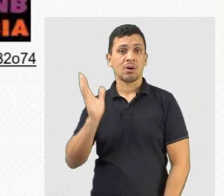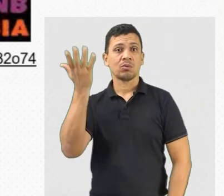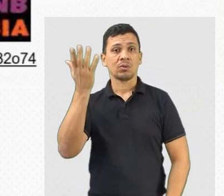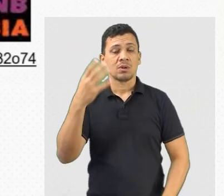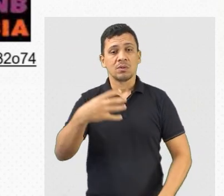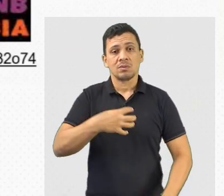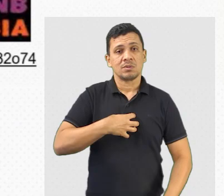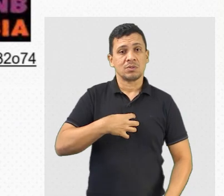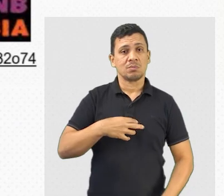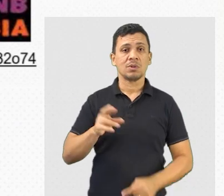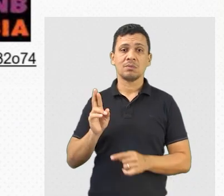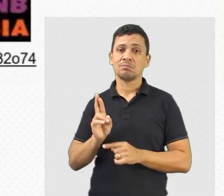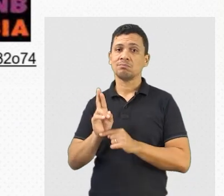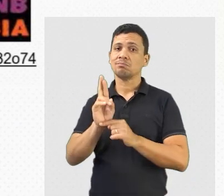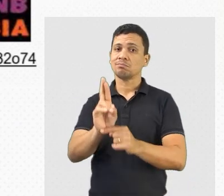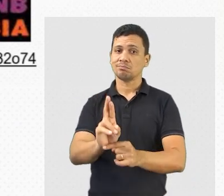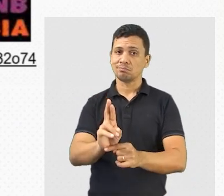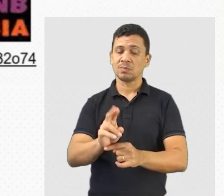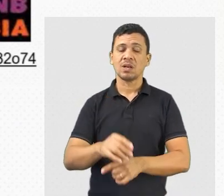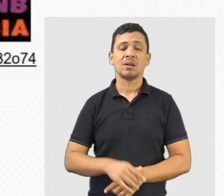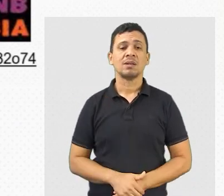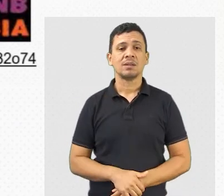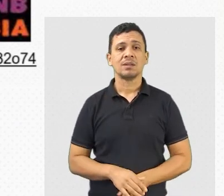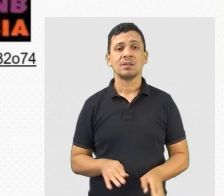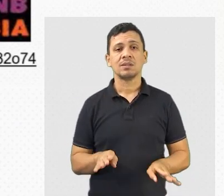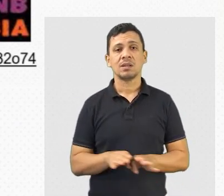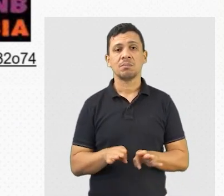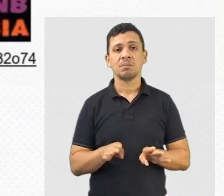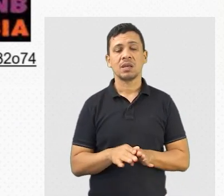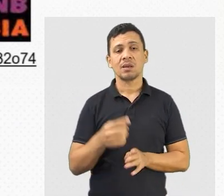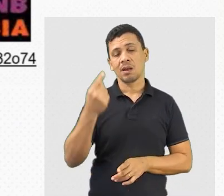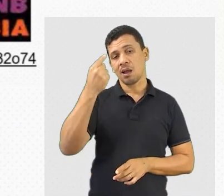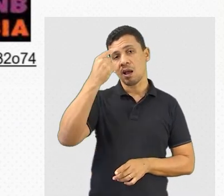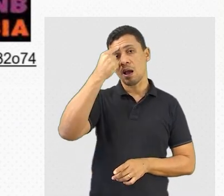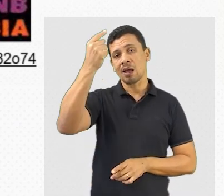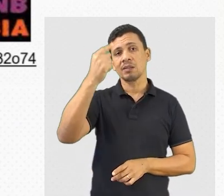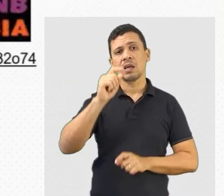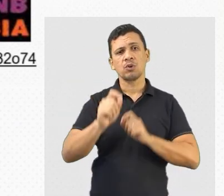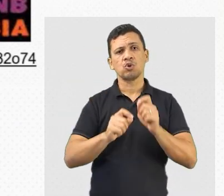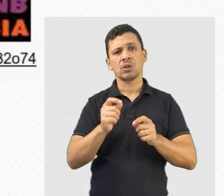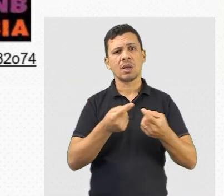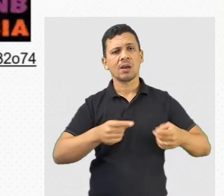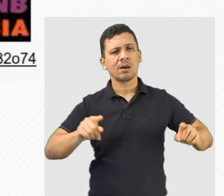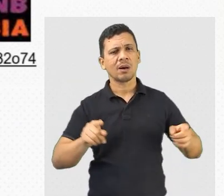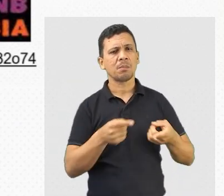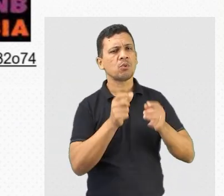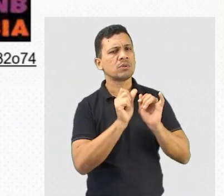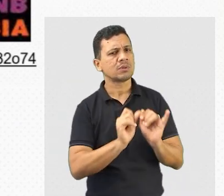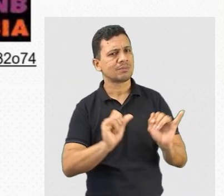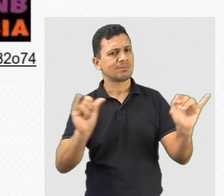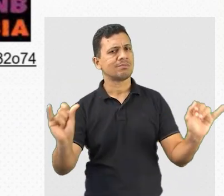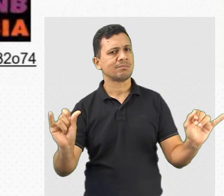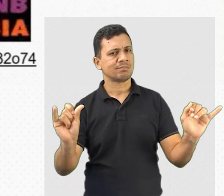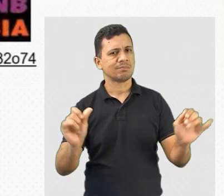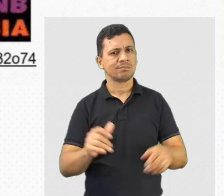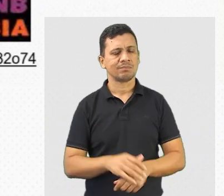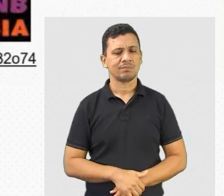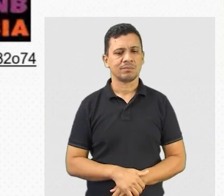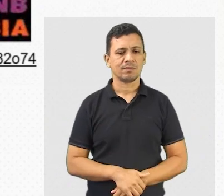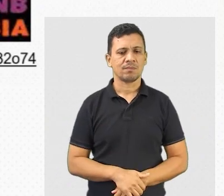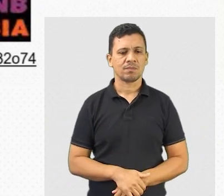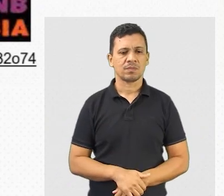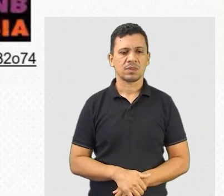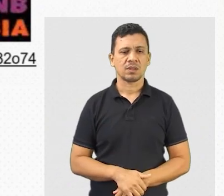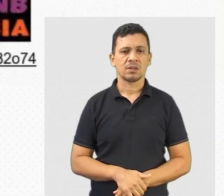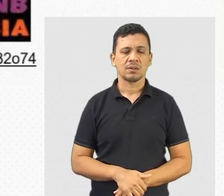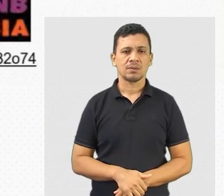um sentimento, para trazer a ideia que aquela música, a mensagem que aquela música quer transmitir. Para a gente dar